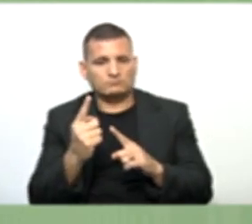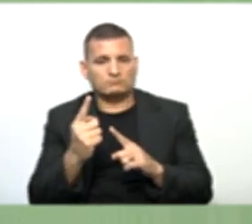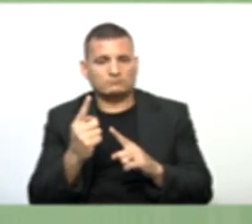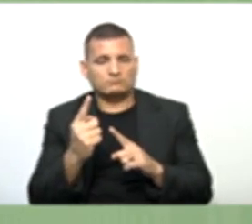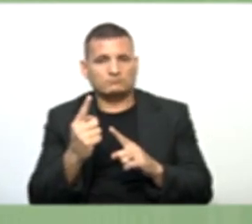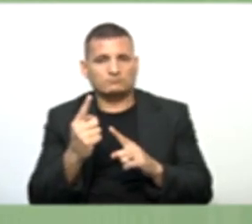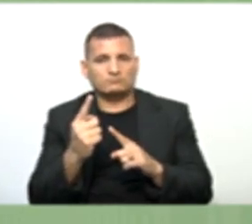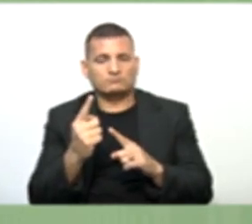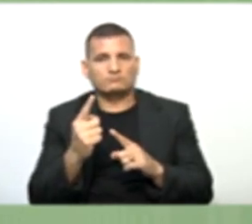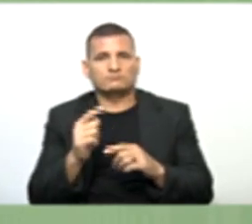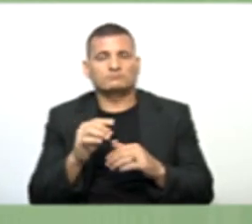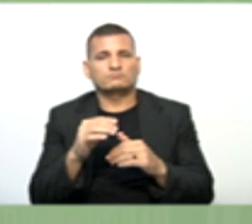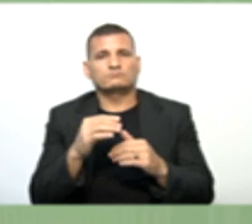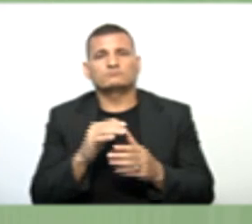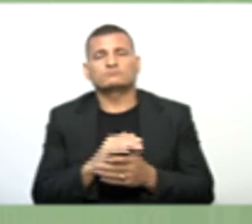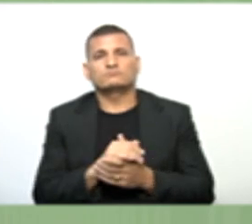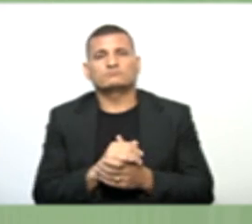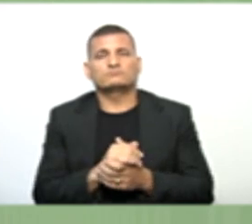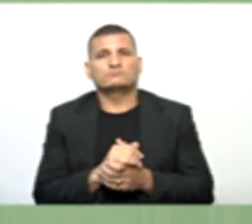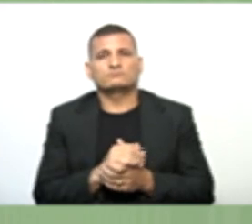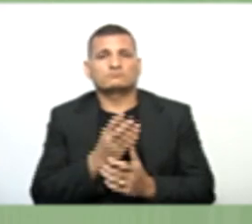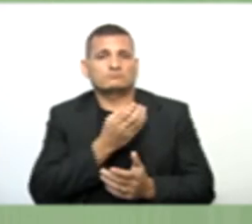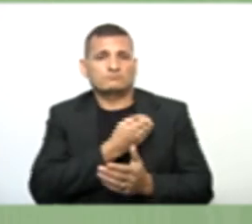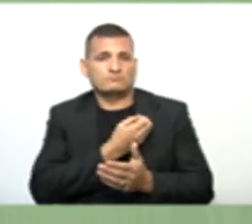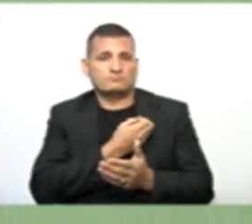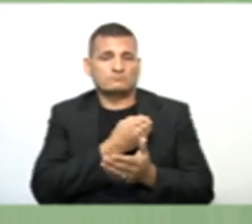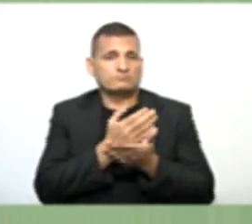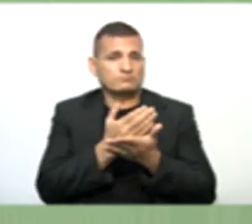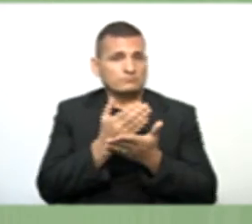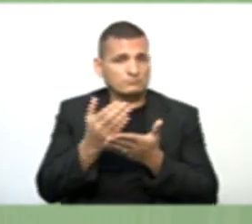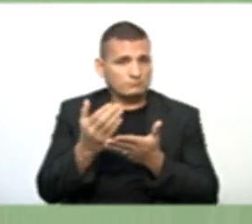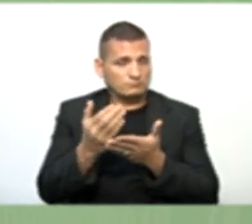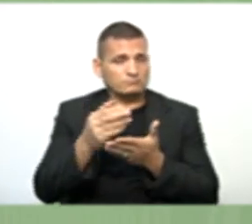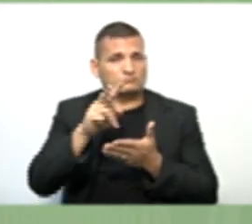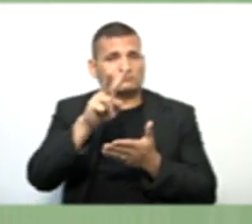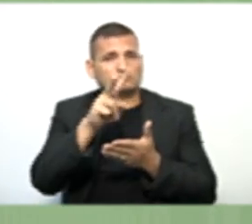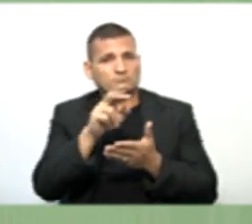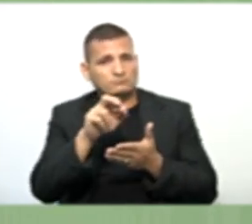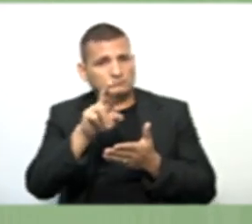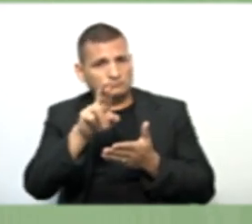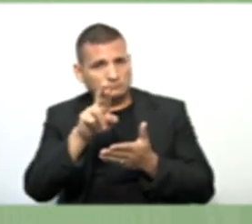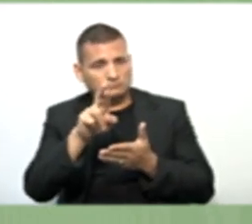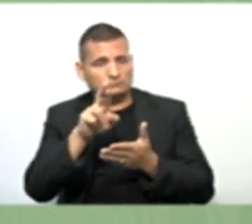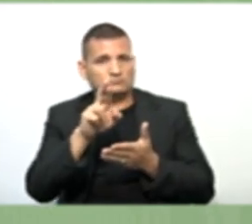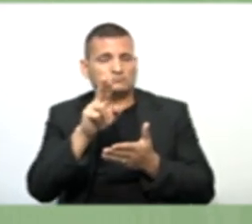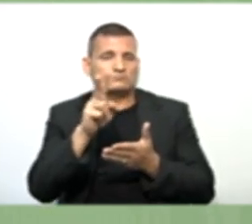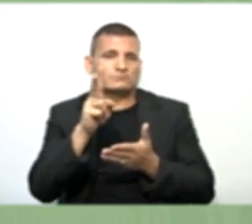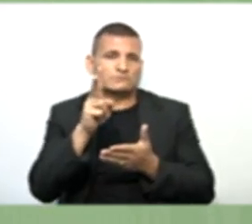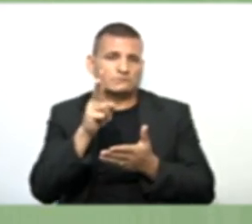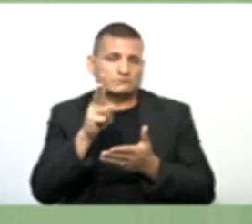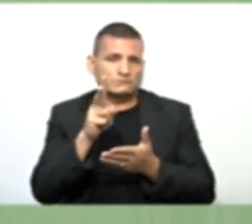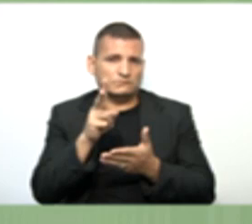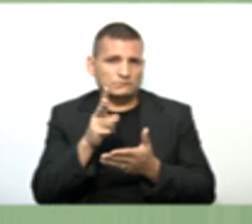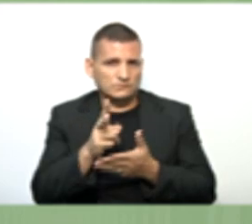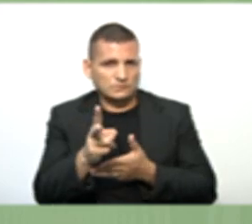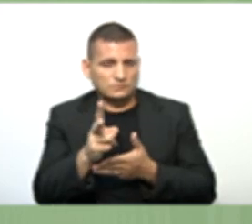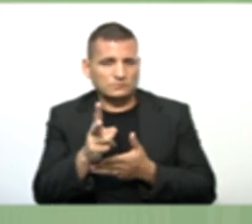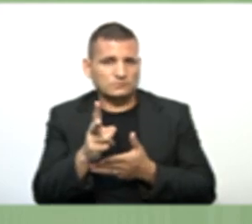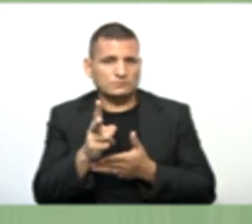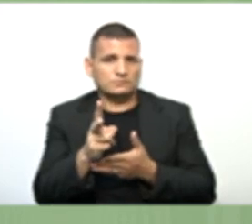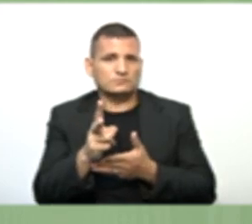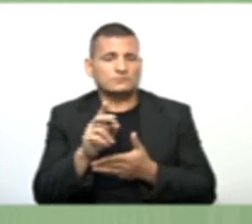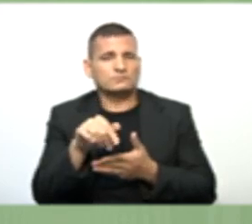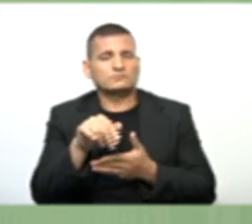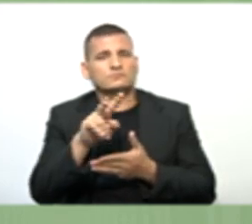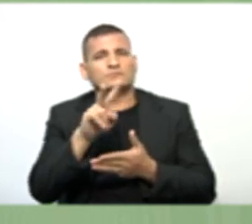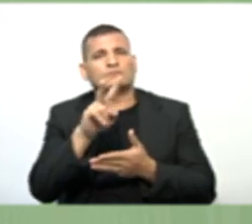valor. Então, o valor de inicialização de uma variável sempre é um valor, né? Sempre não, mas geralmente é um valor